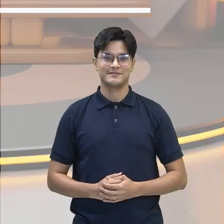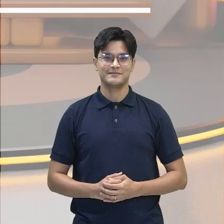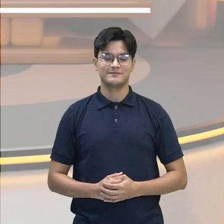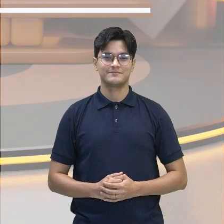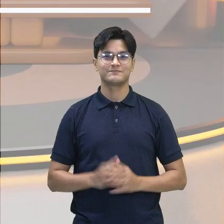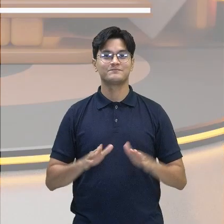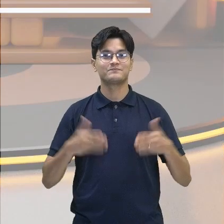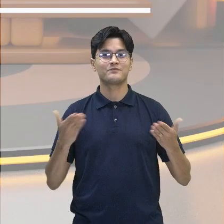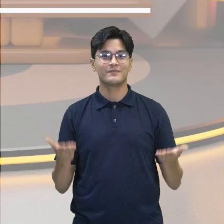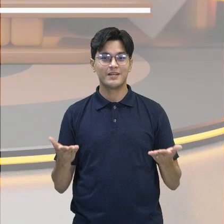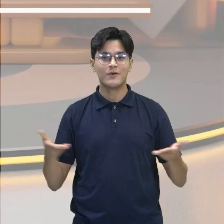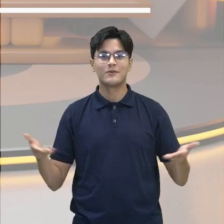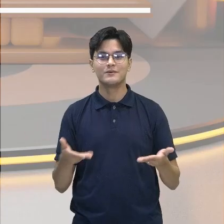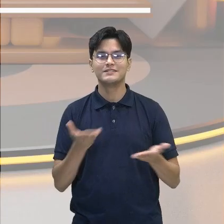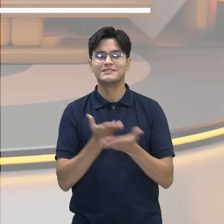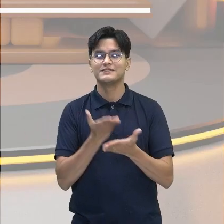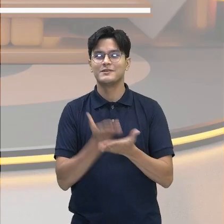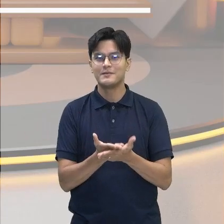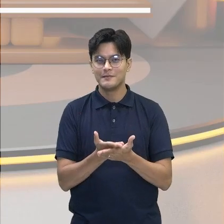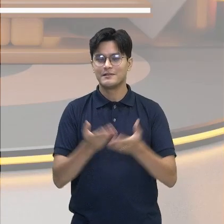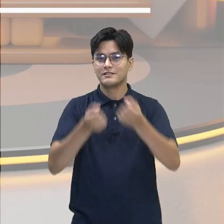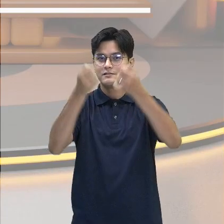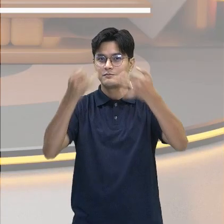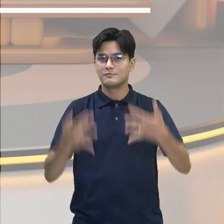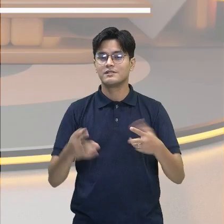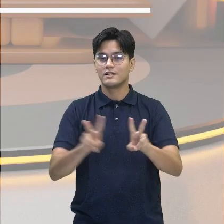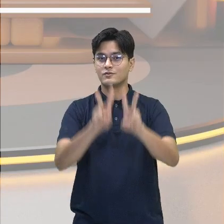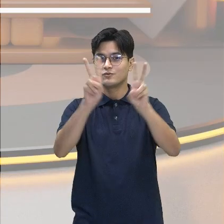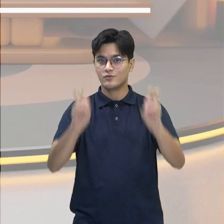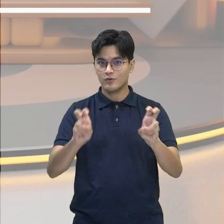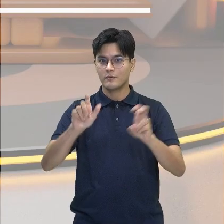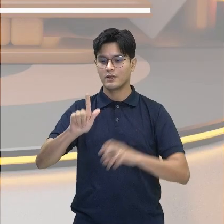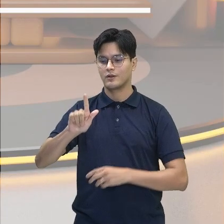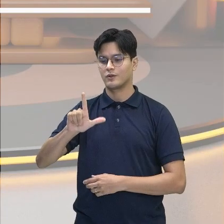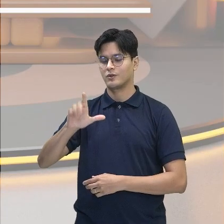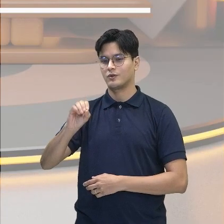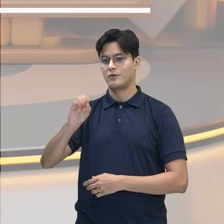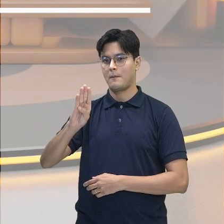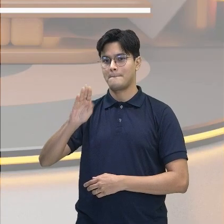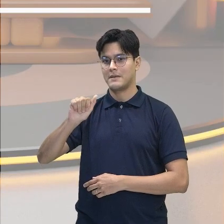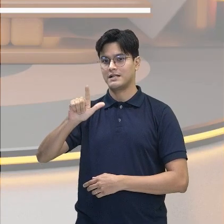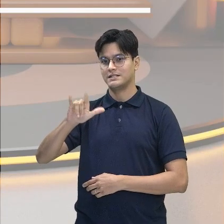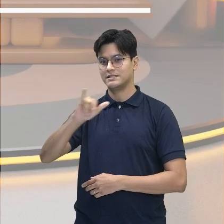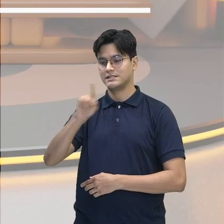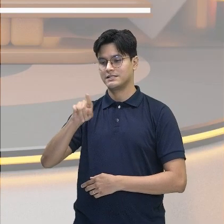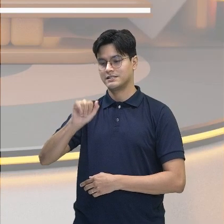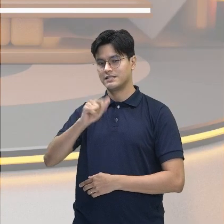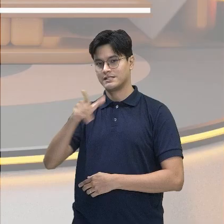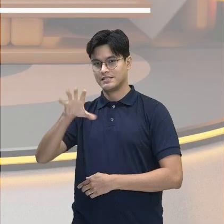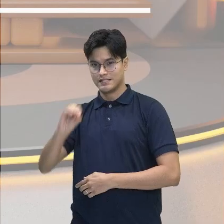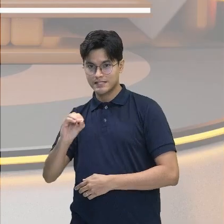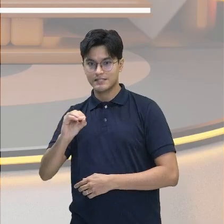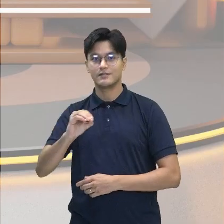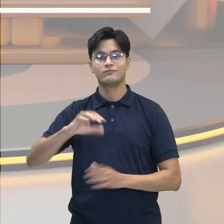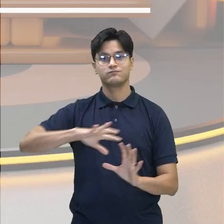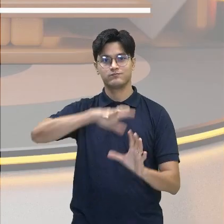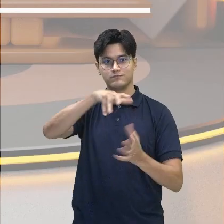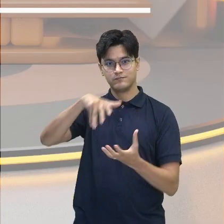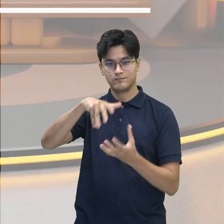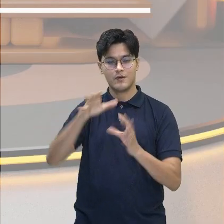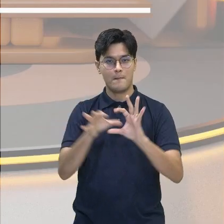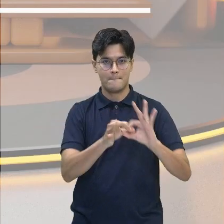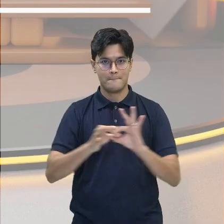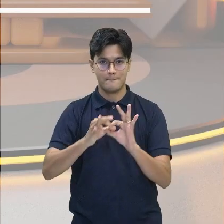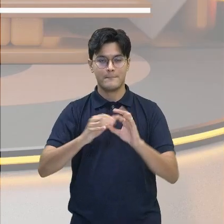Turma, nesta aula nós vamos falar de globalização, de capitalismo e de internacionalização